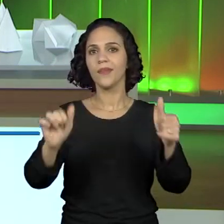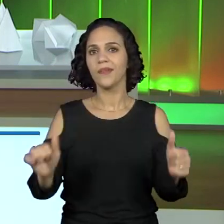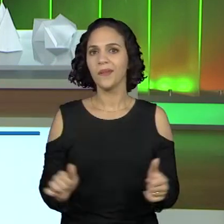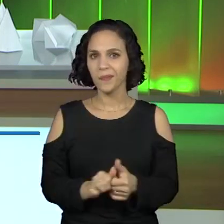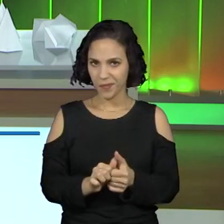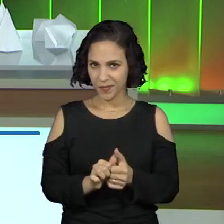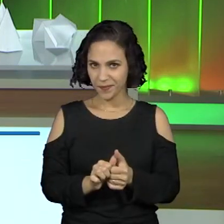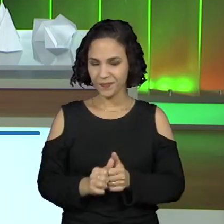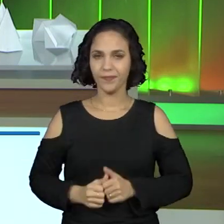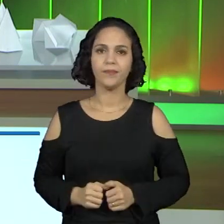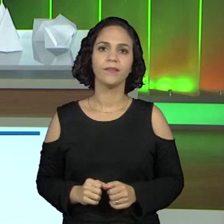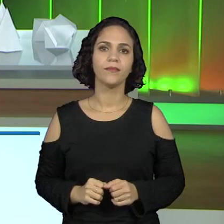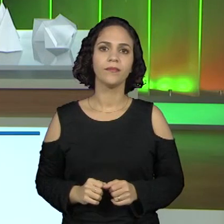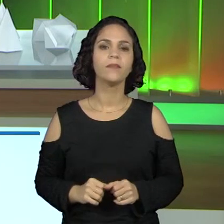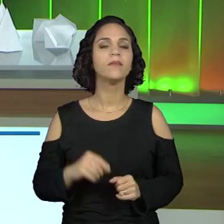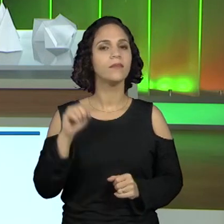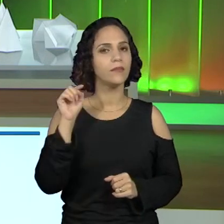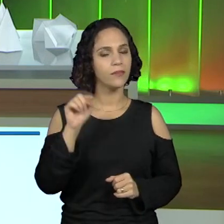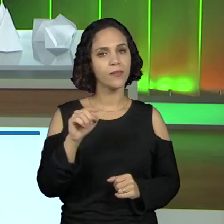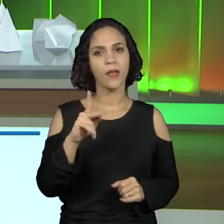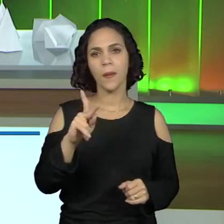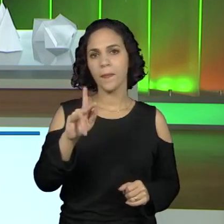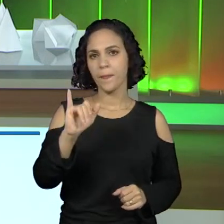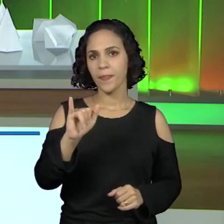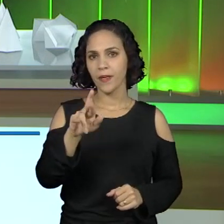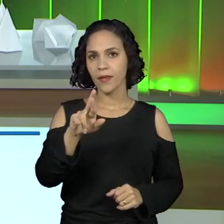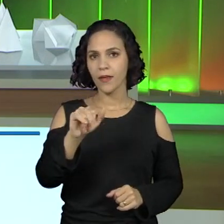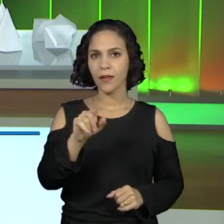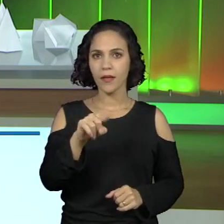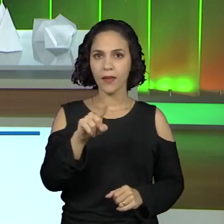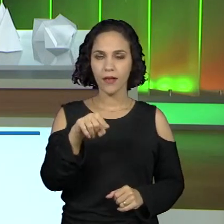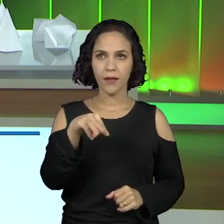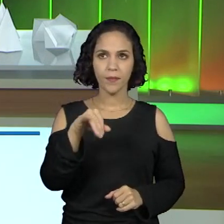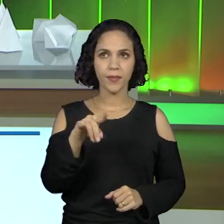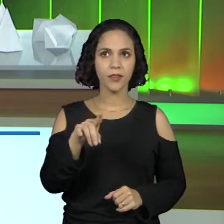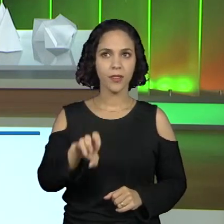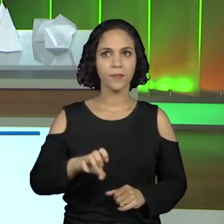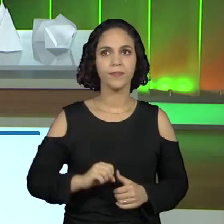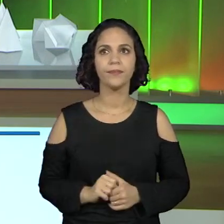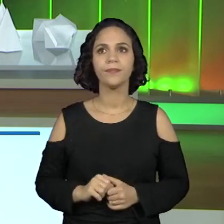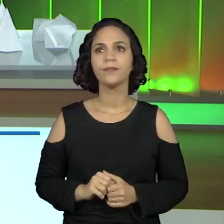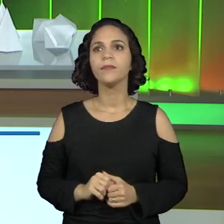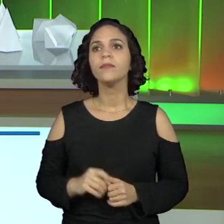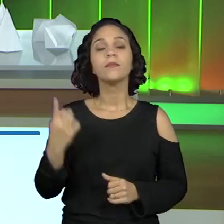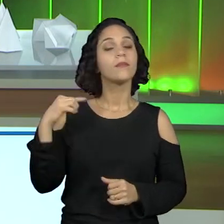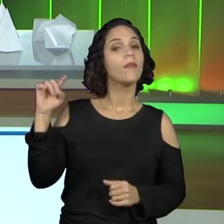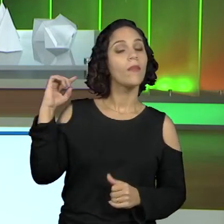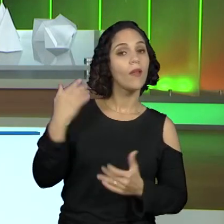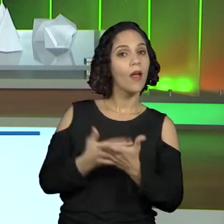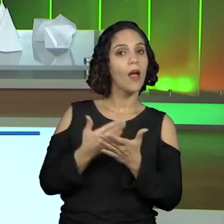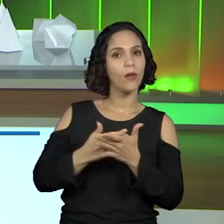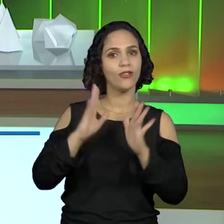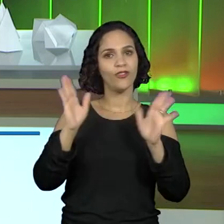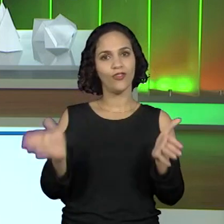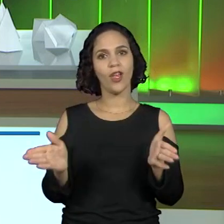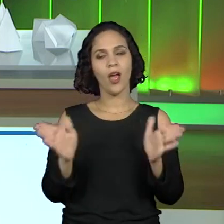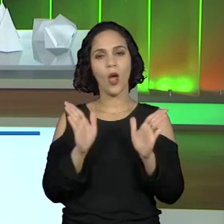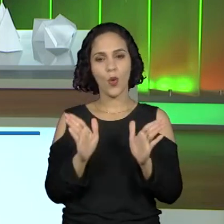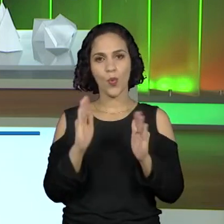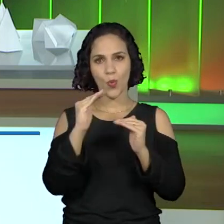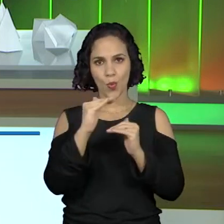espacial geométrica, na pirâmide. Pensamos na aula anterior no cubo. Vamos, então, para a